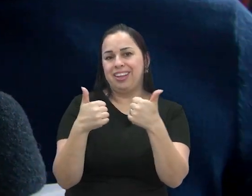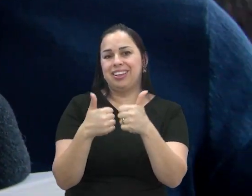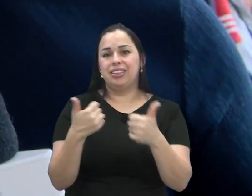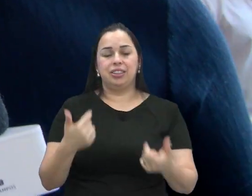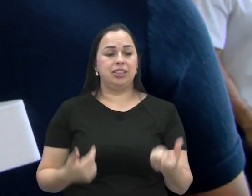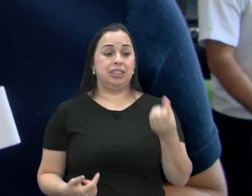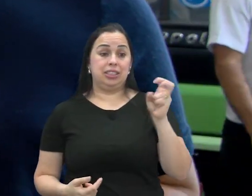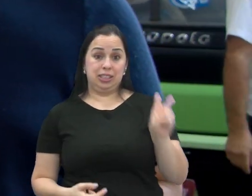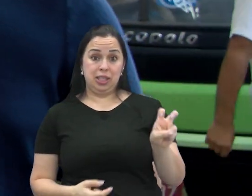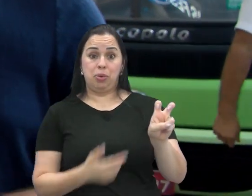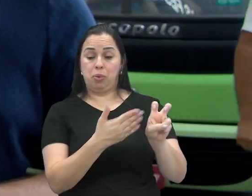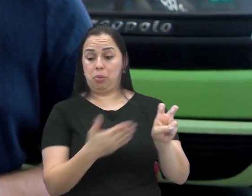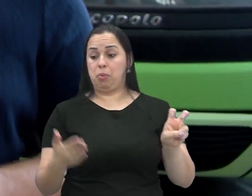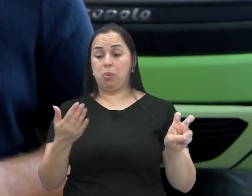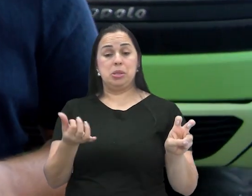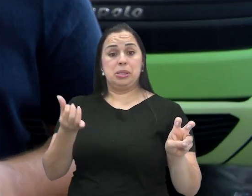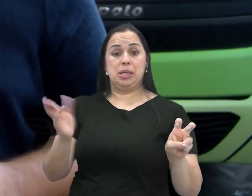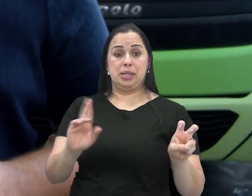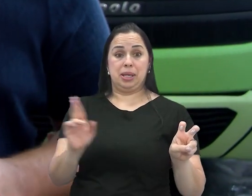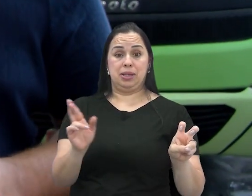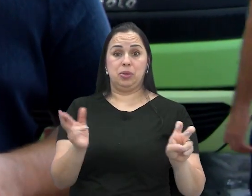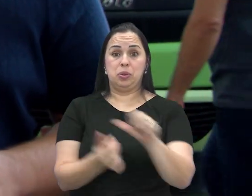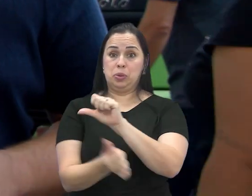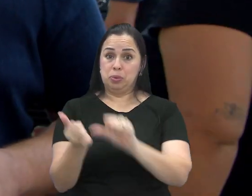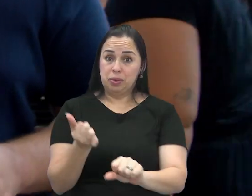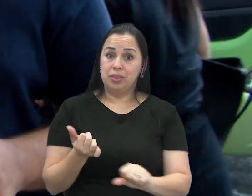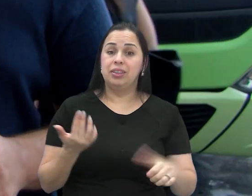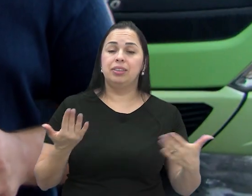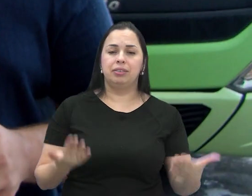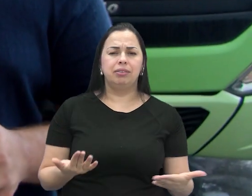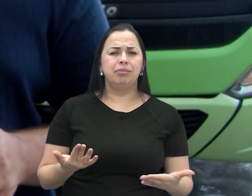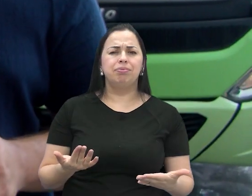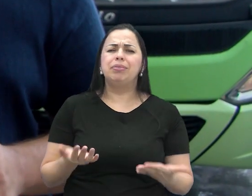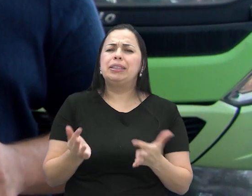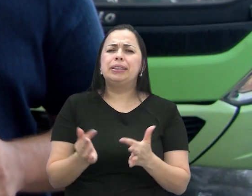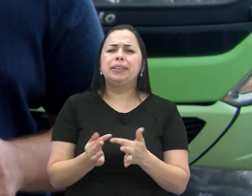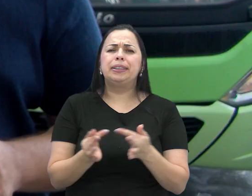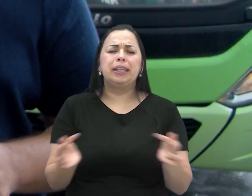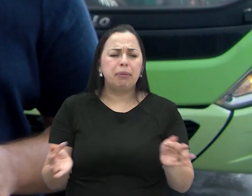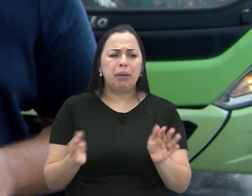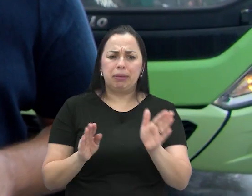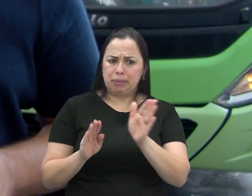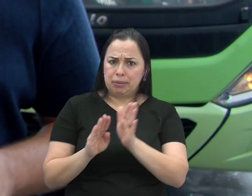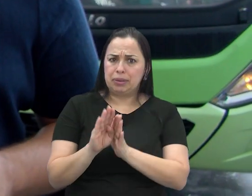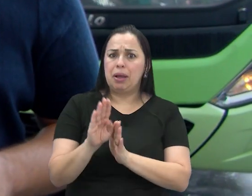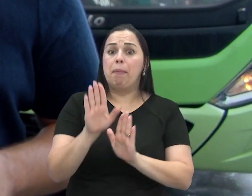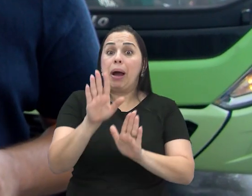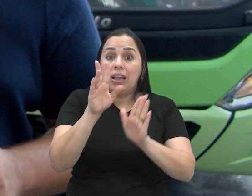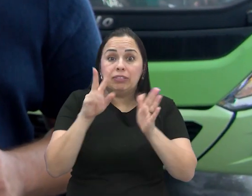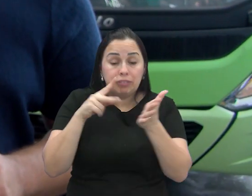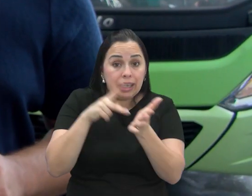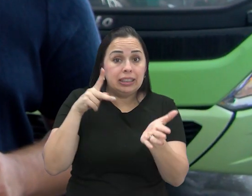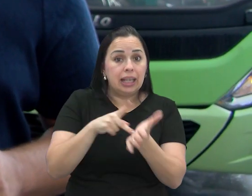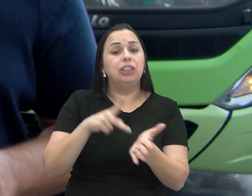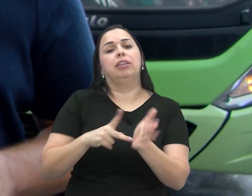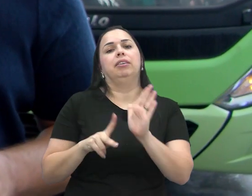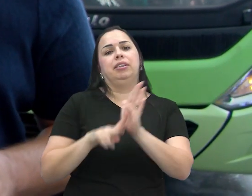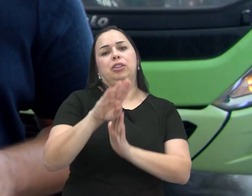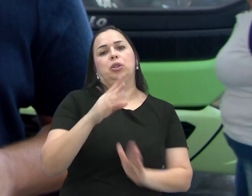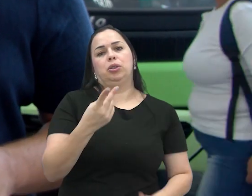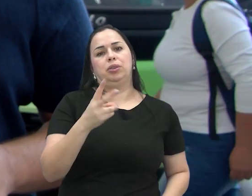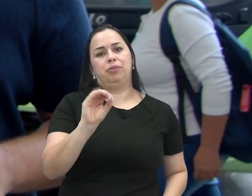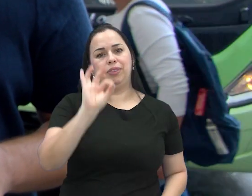São José, que passou de R$ 5 para R$ 6. Embora seja tão pequena, o acréscimo foi de